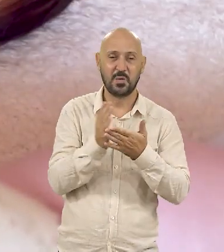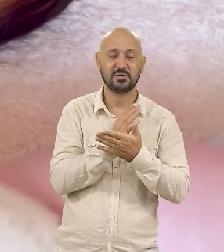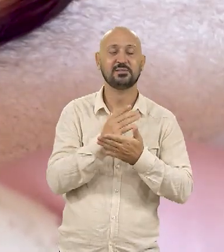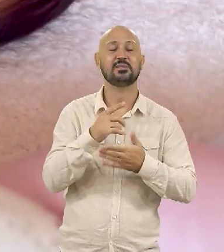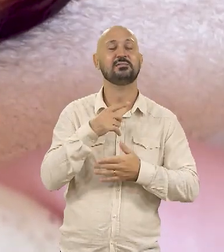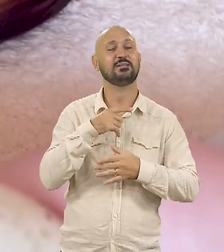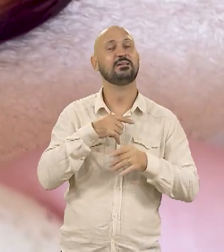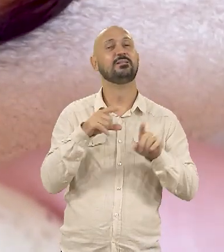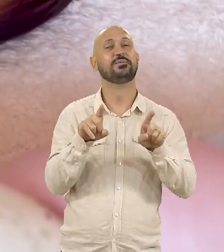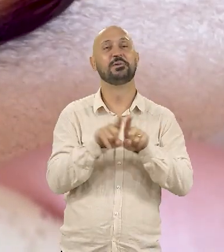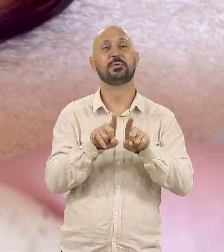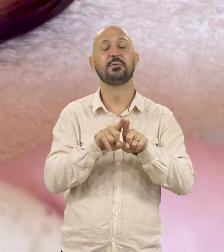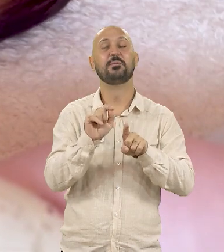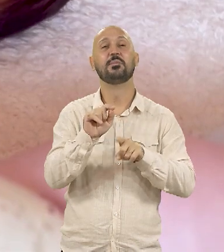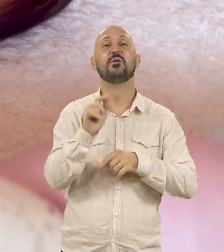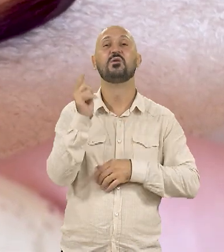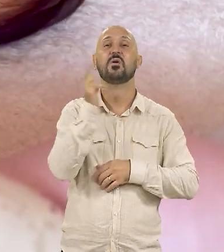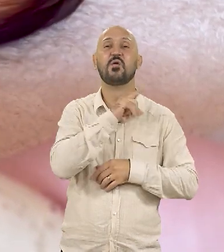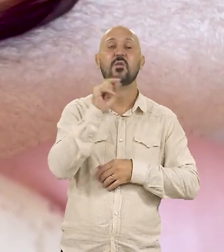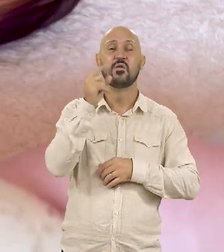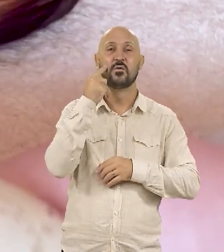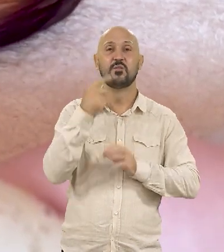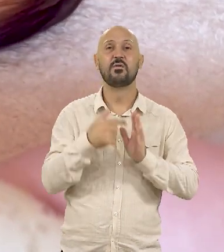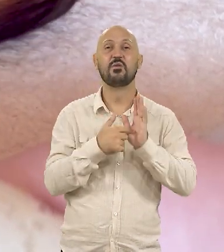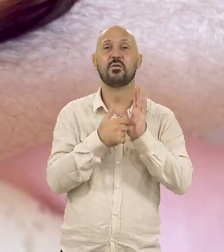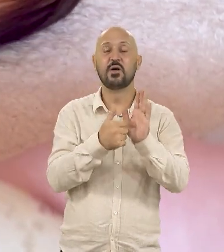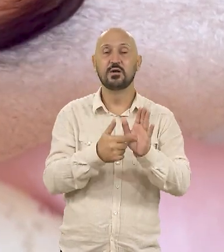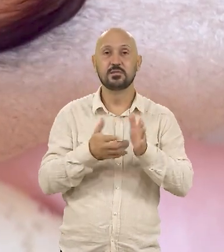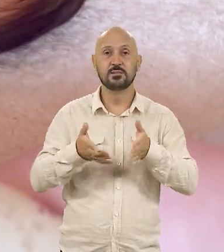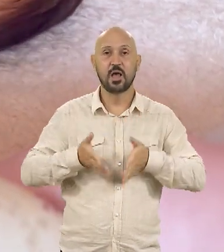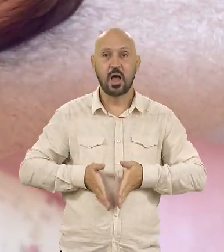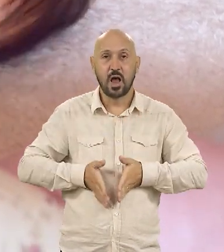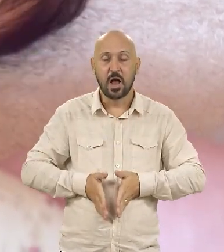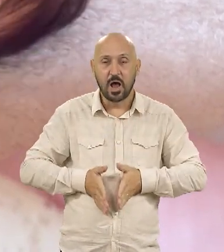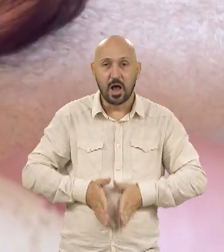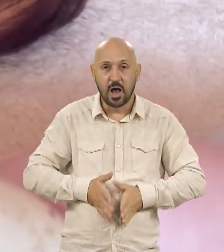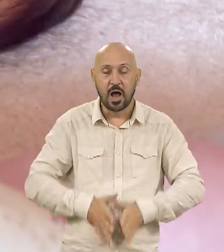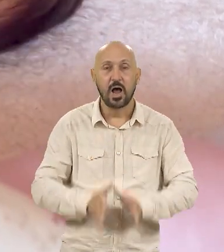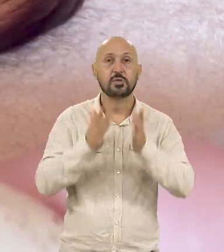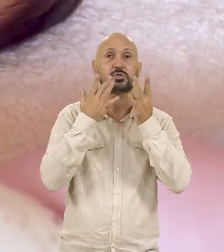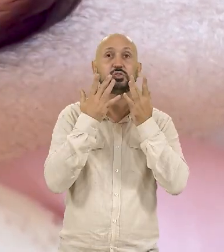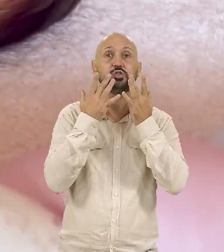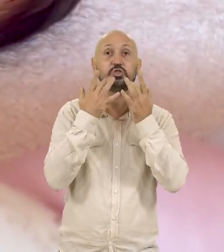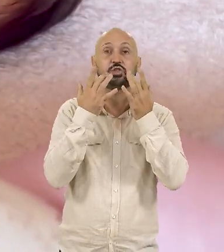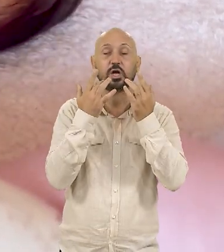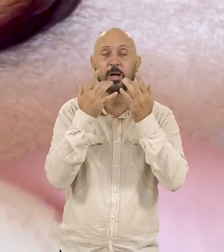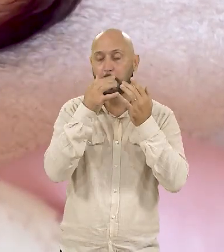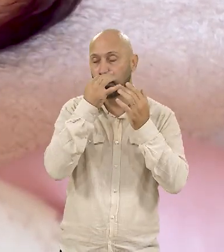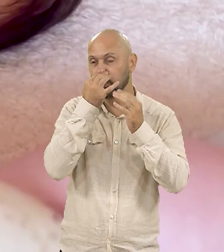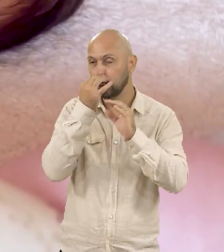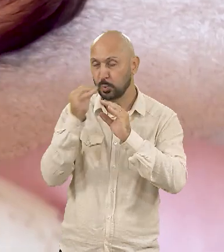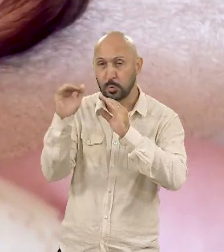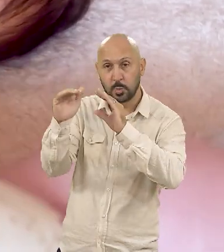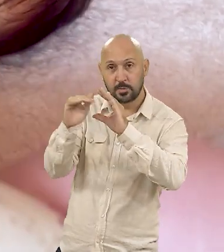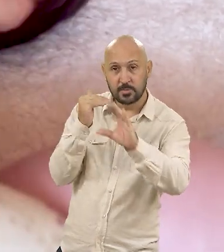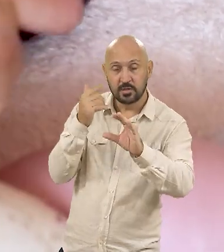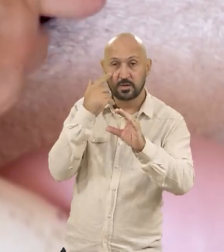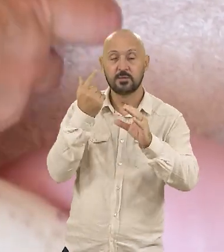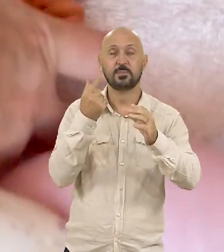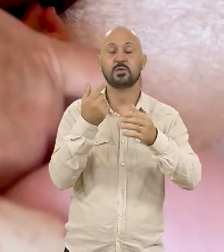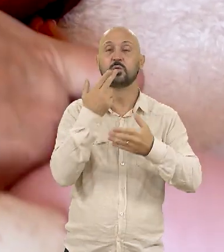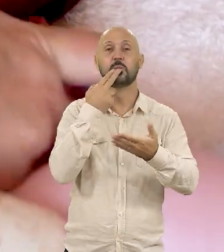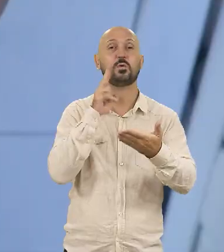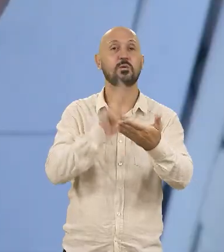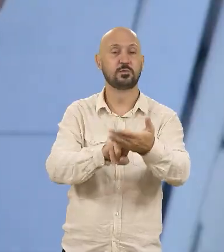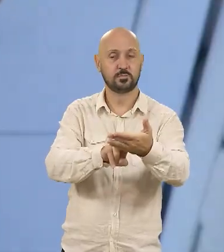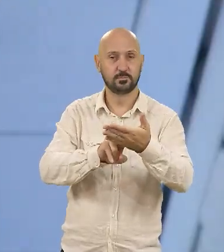também ele vem para você fazer a encenação de um parto, né? Então eles enviam o boneco no